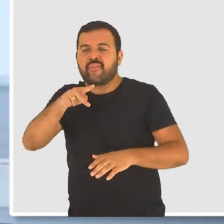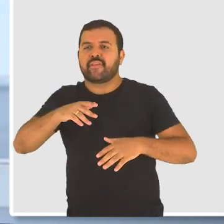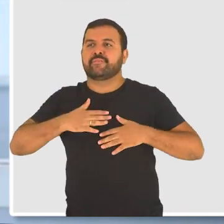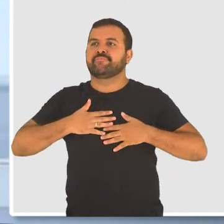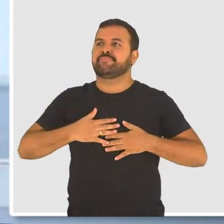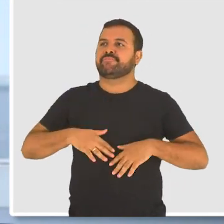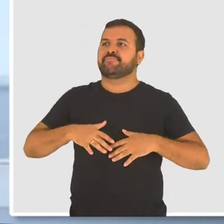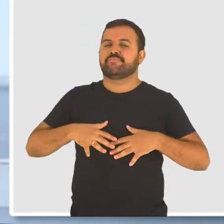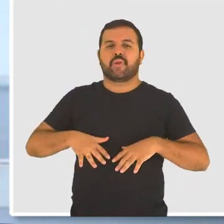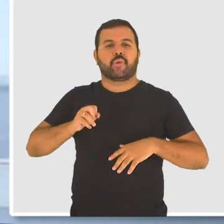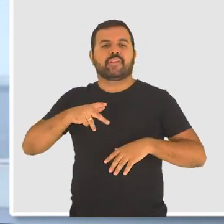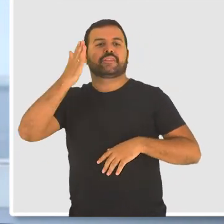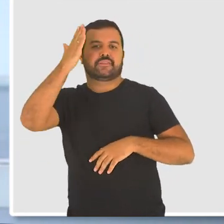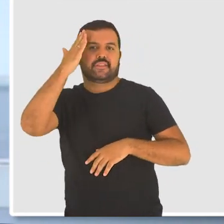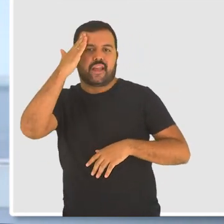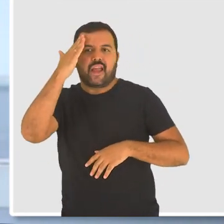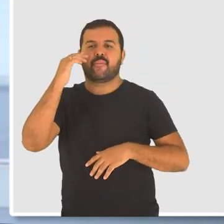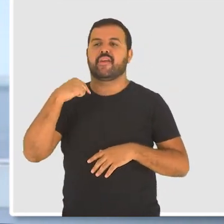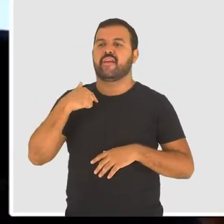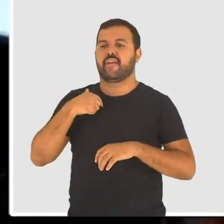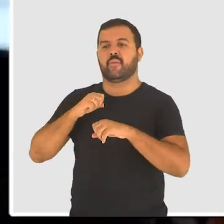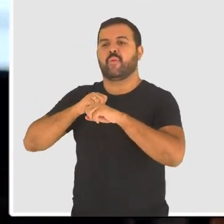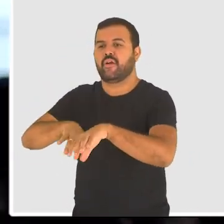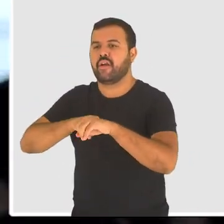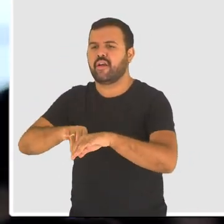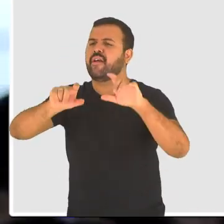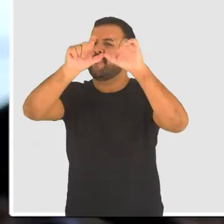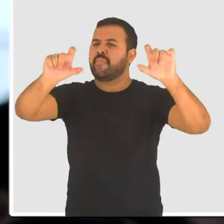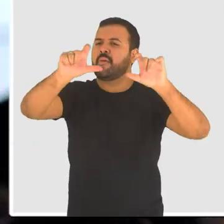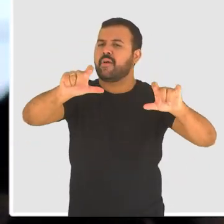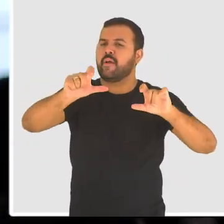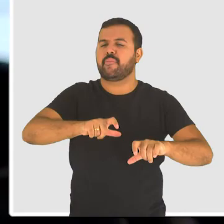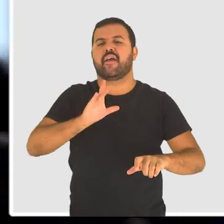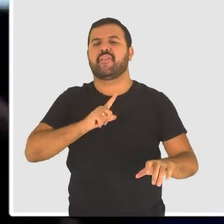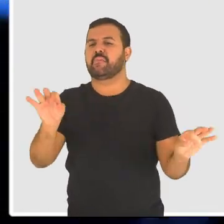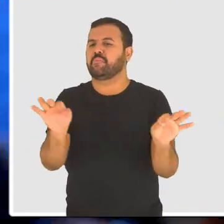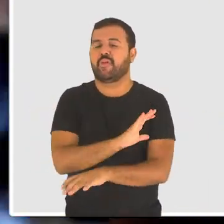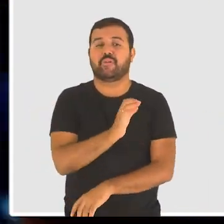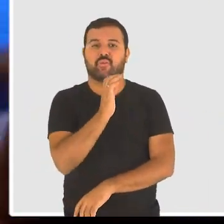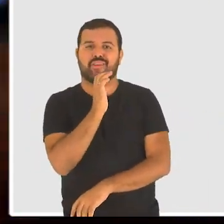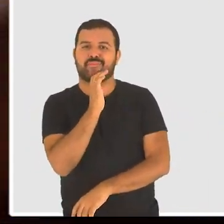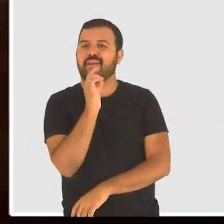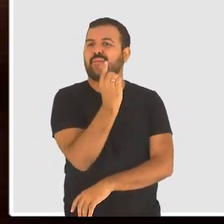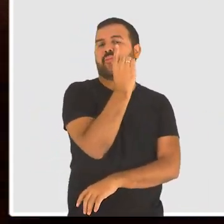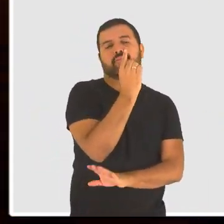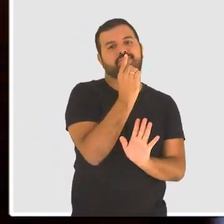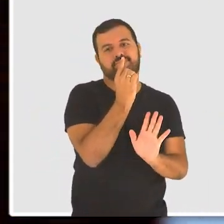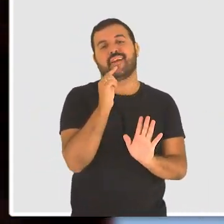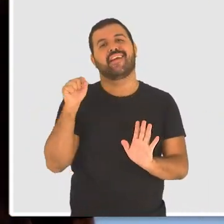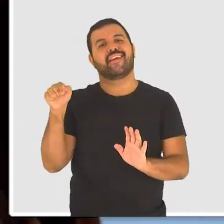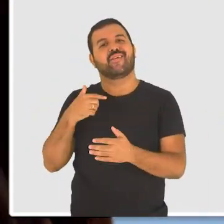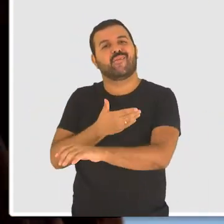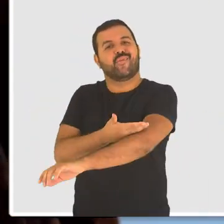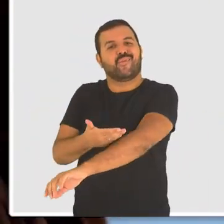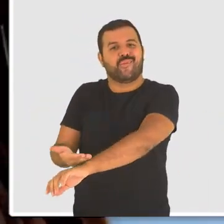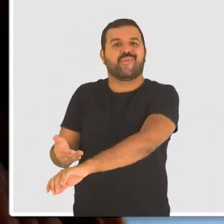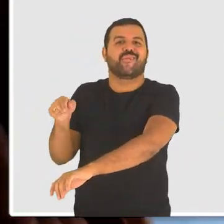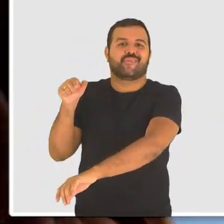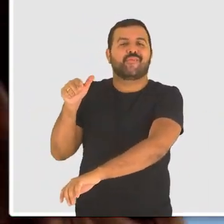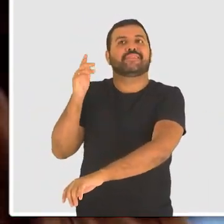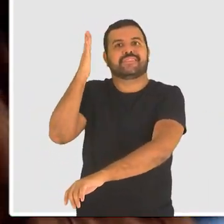de conforto quando ele valoriza a sua aula apenas naquele modo de pensar, porque é o modo que ele